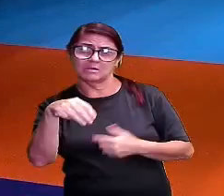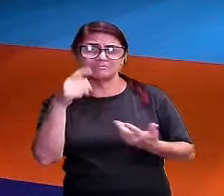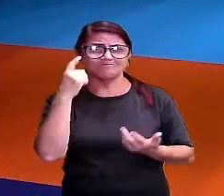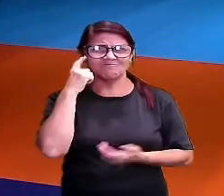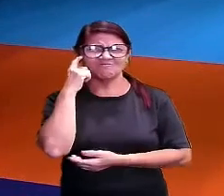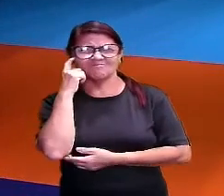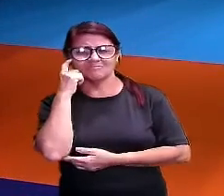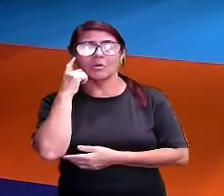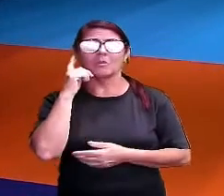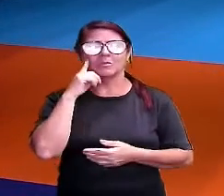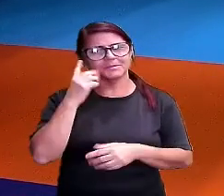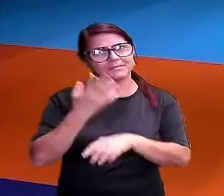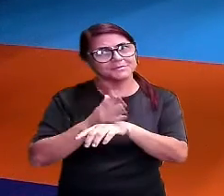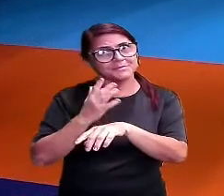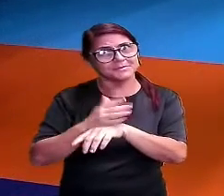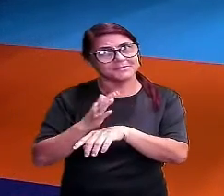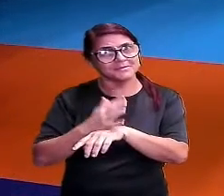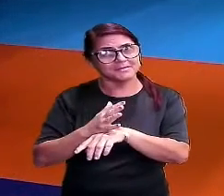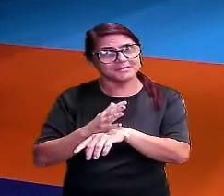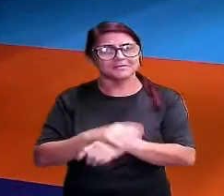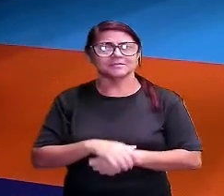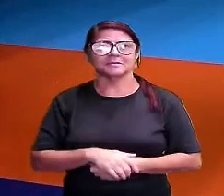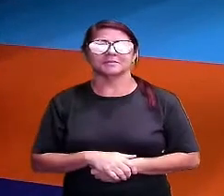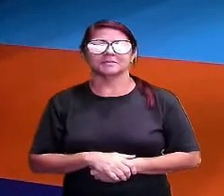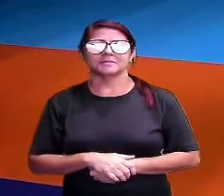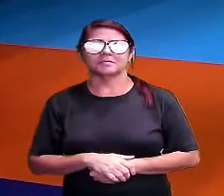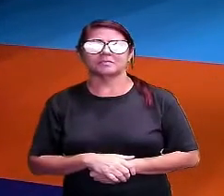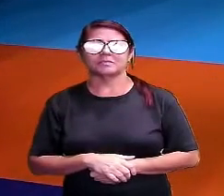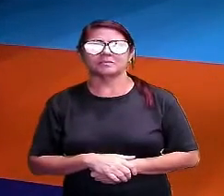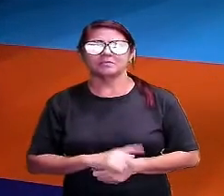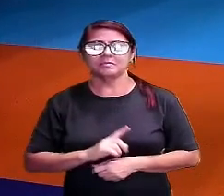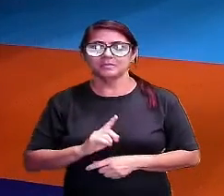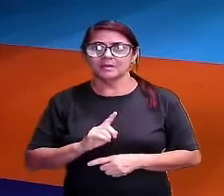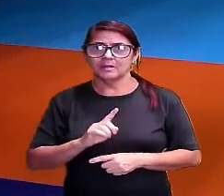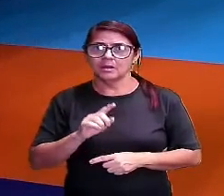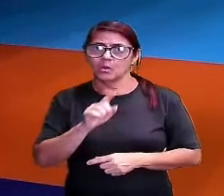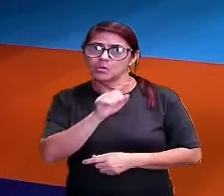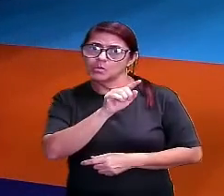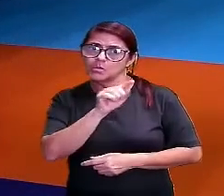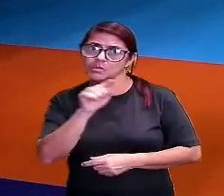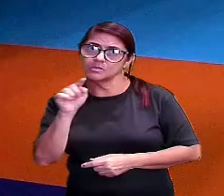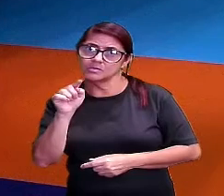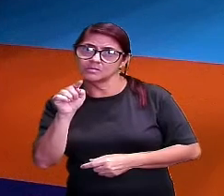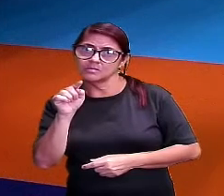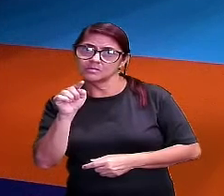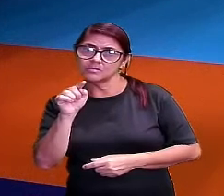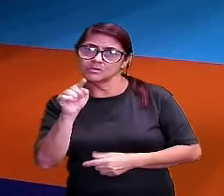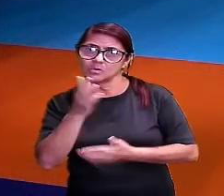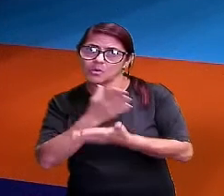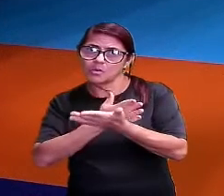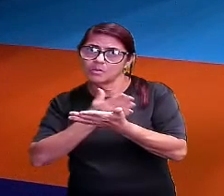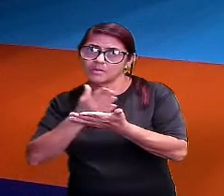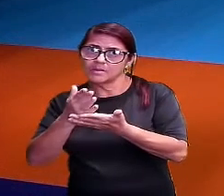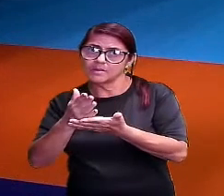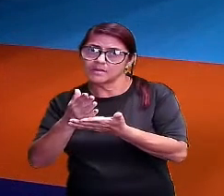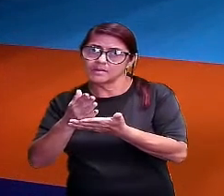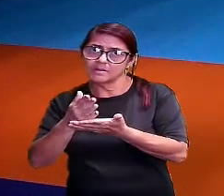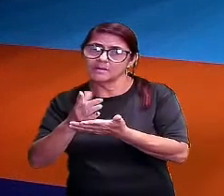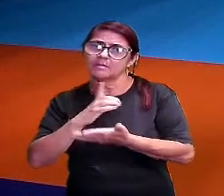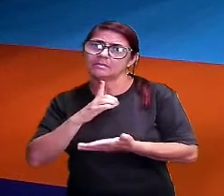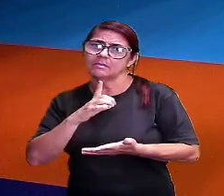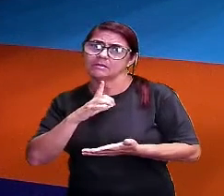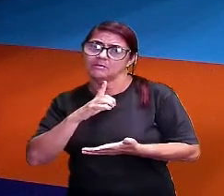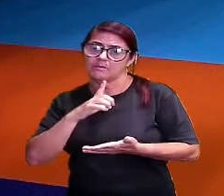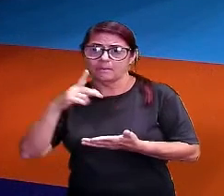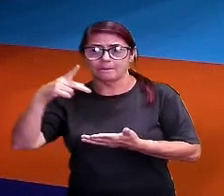N. Então, a dica que eu dei foi o seguinte: após o tracinho que vai completar com a letrinha, se tiver